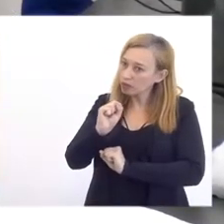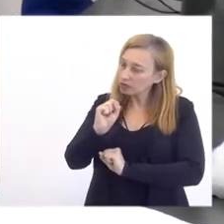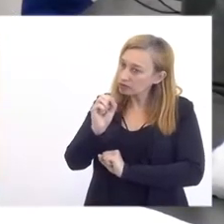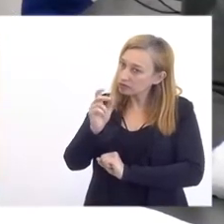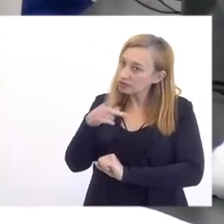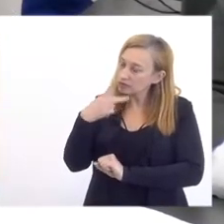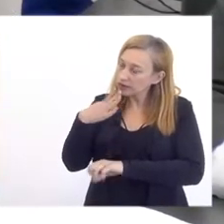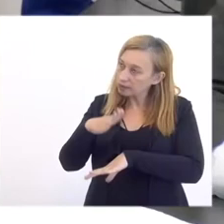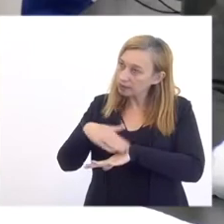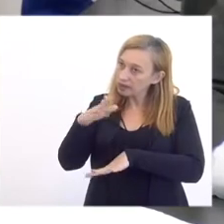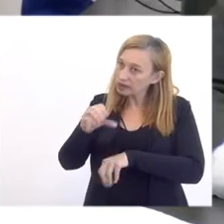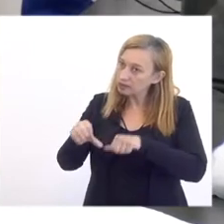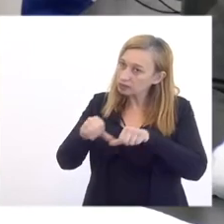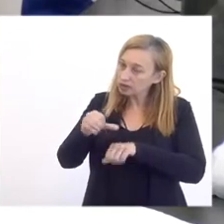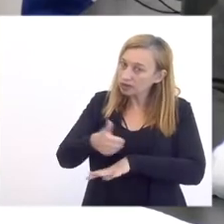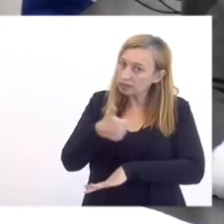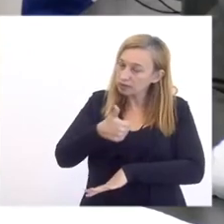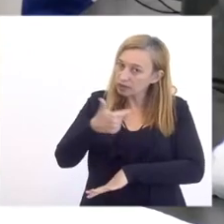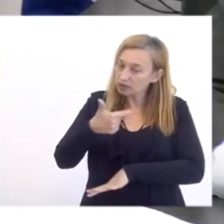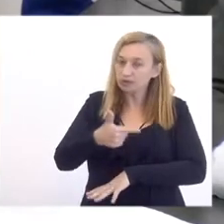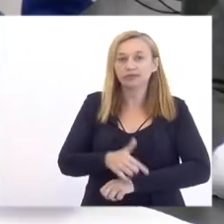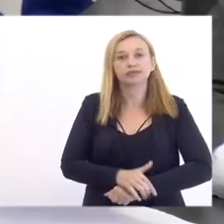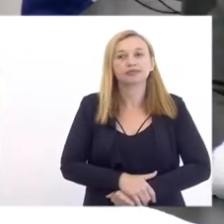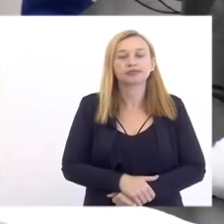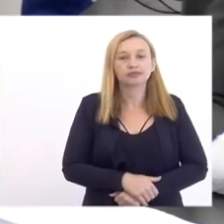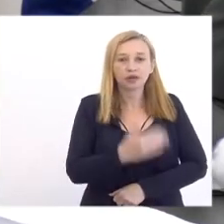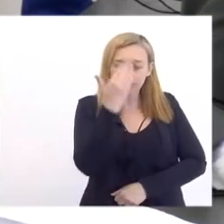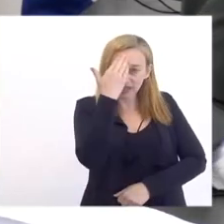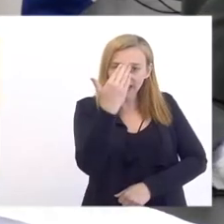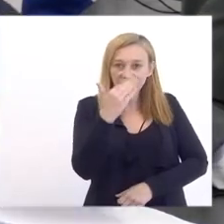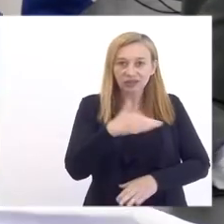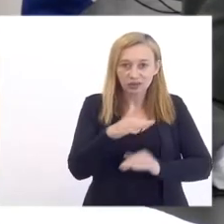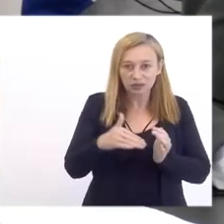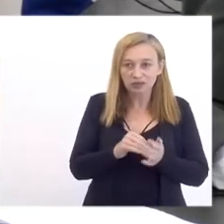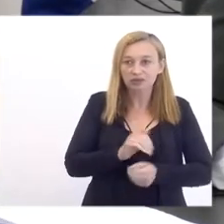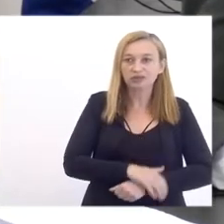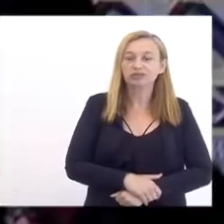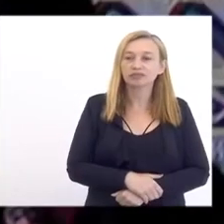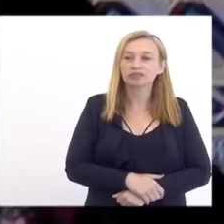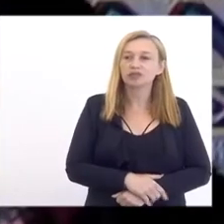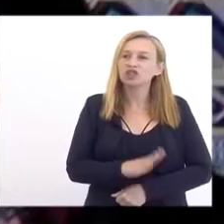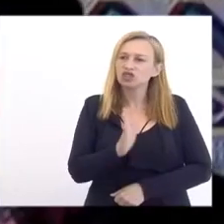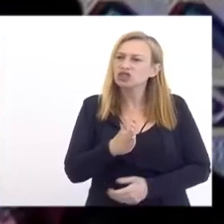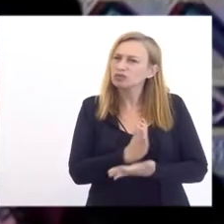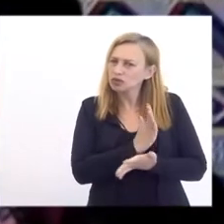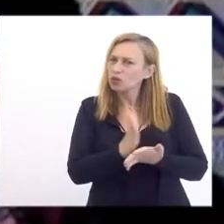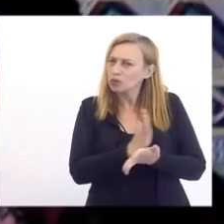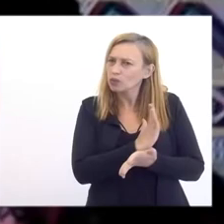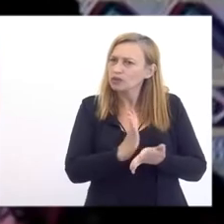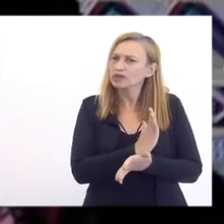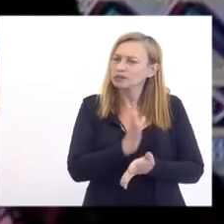acrescentar e fazer as mudanças em primeira e segunda. Algumas. Obrigada, gente. Obrigada. A gente já tem algumas aí, mas...